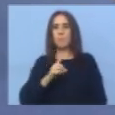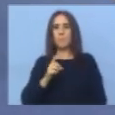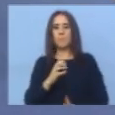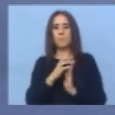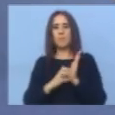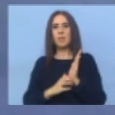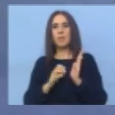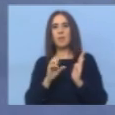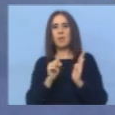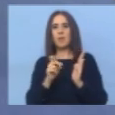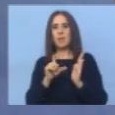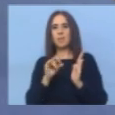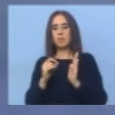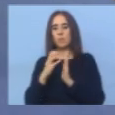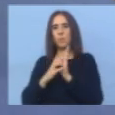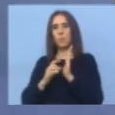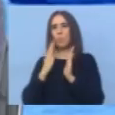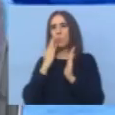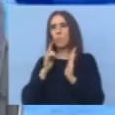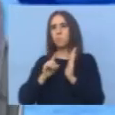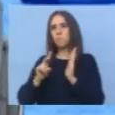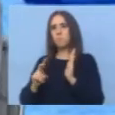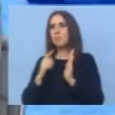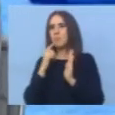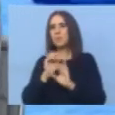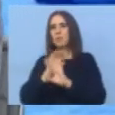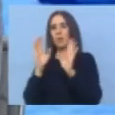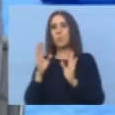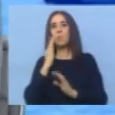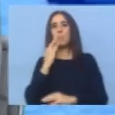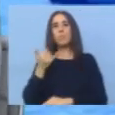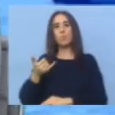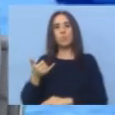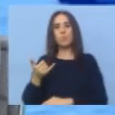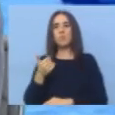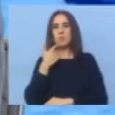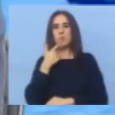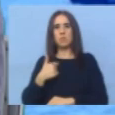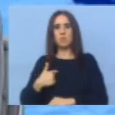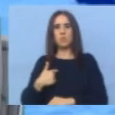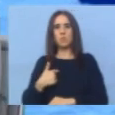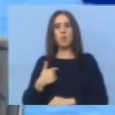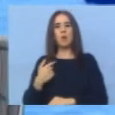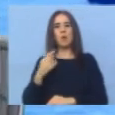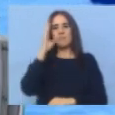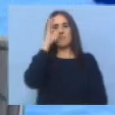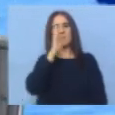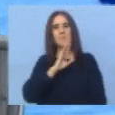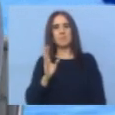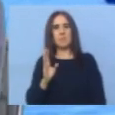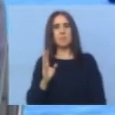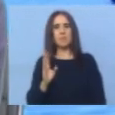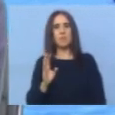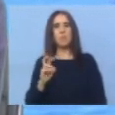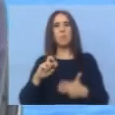Gaudi, 2 números da Evangelii Gaudi parece-me dizem isto com toda a clareza. O número 2, onde se diagnostica qual é talvez o